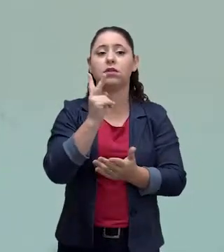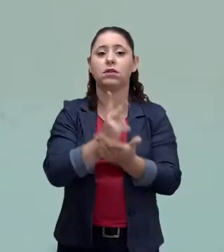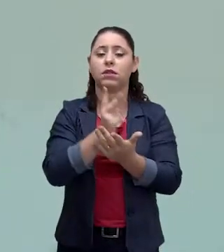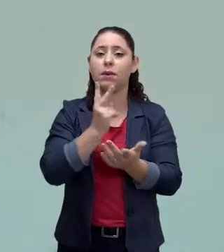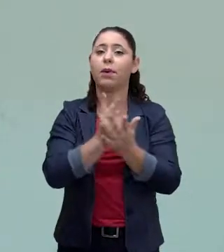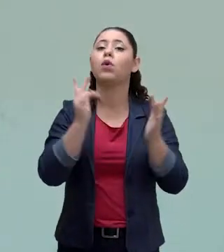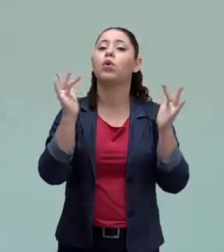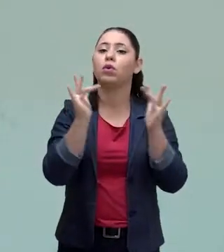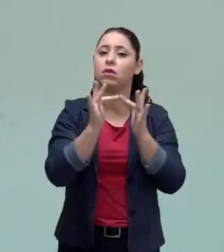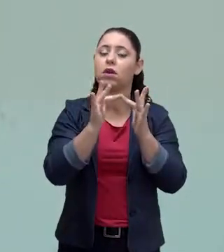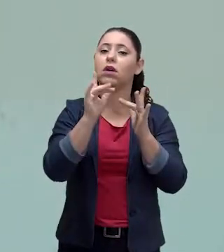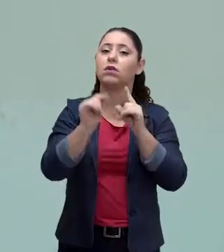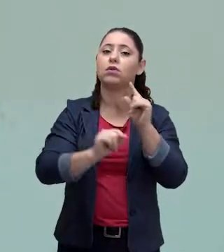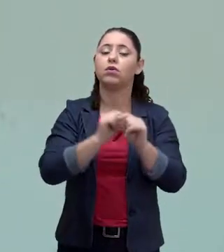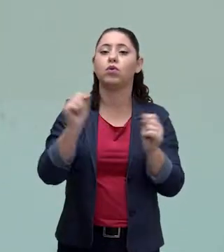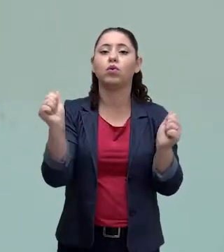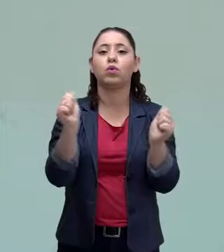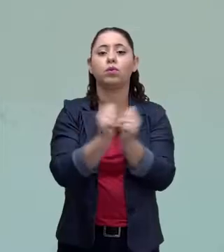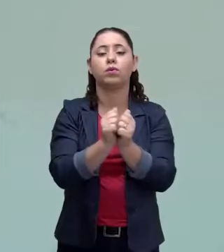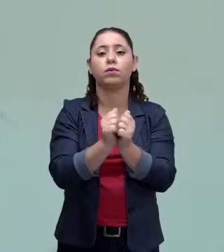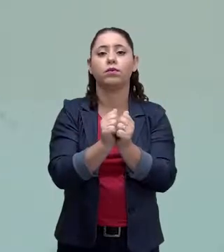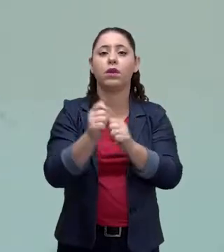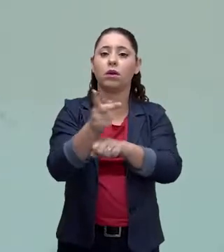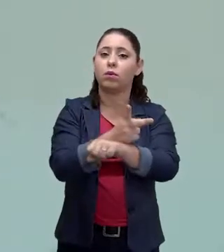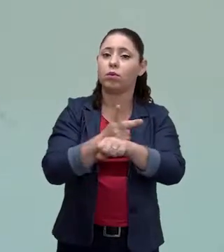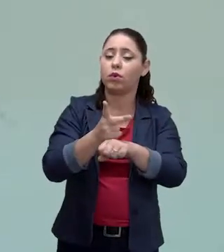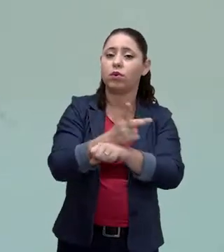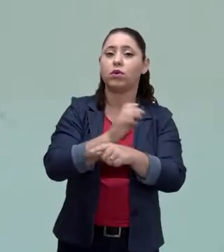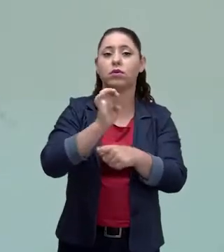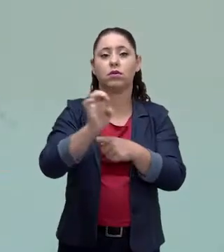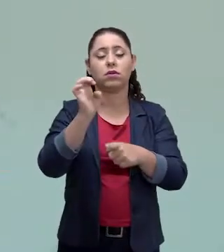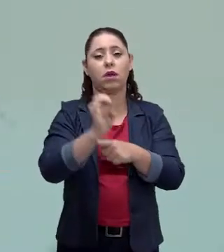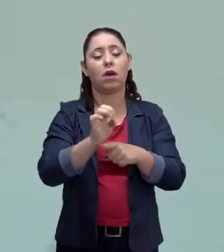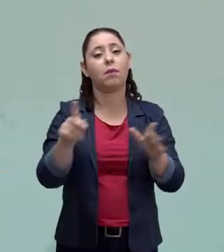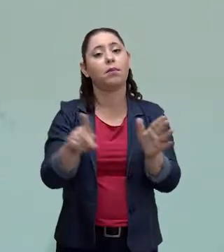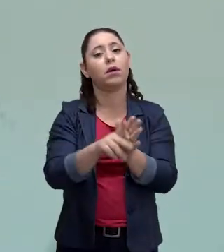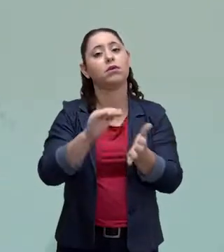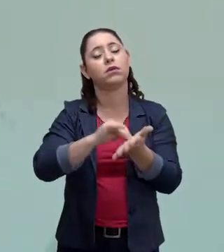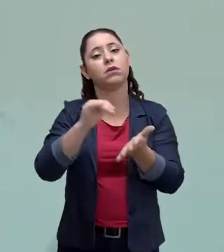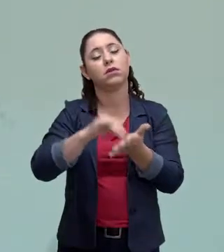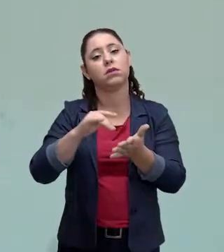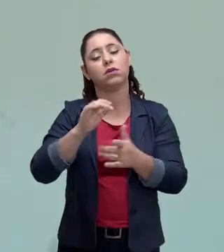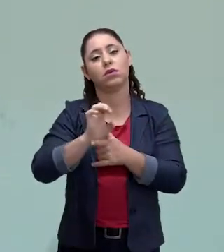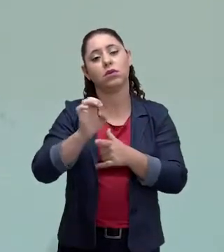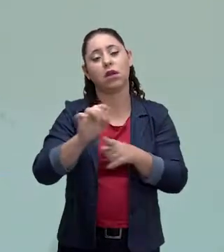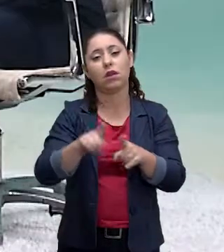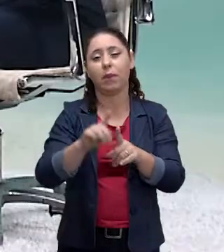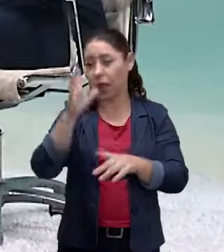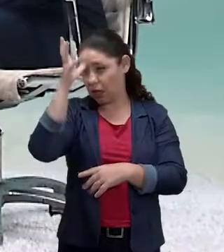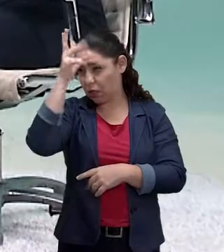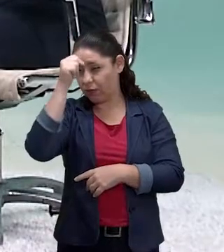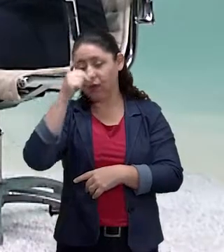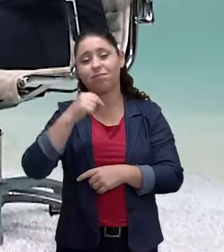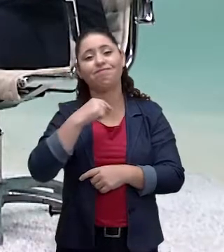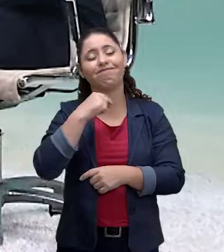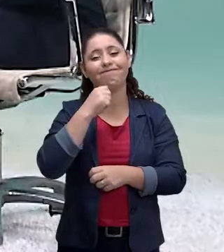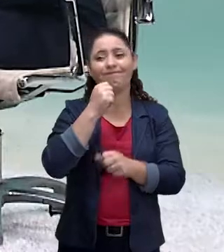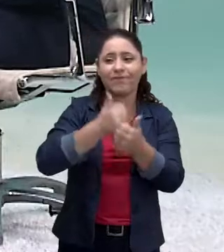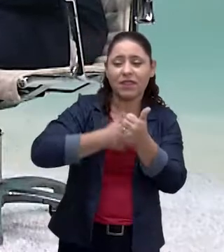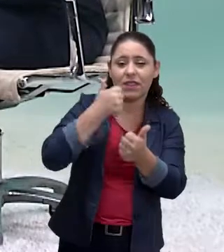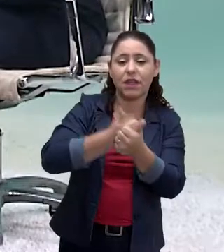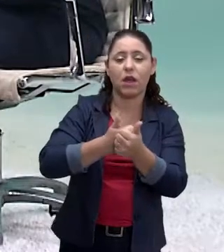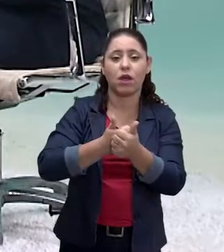sempre contato com a Procuradoria do Estado, a própria Secretaria Estadual, tentando resolver essas questões de